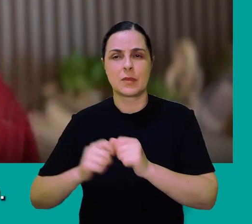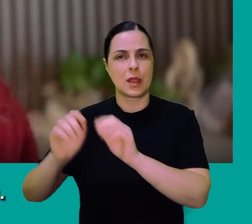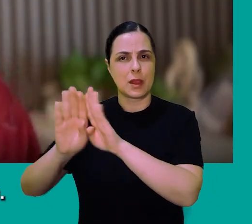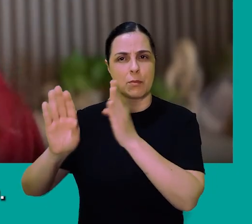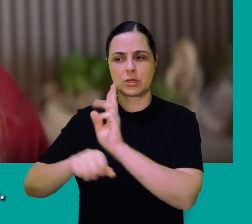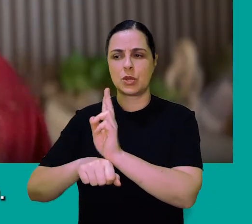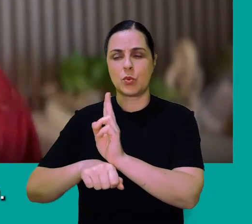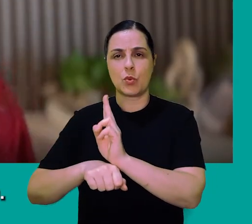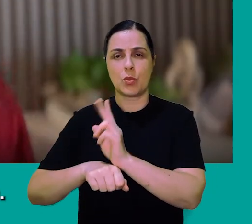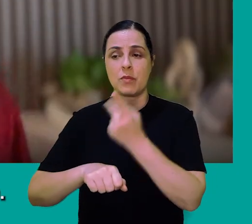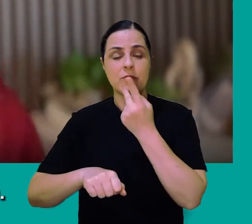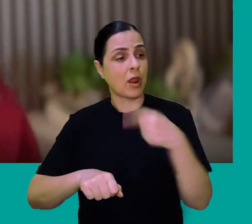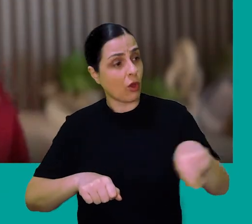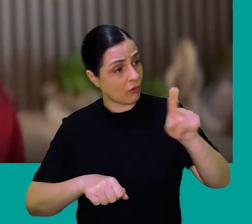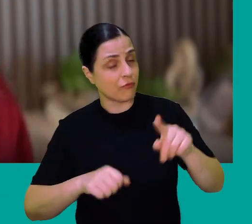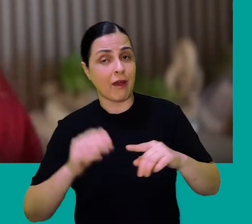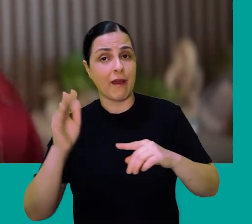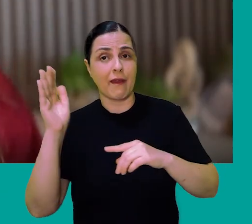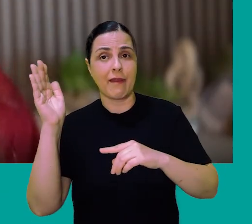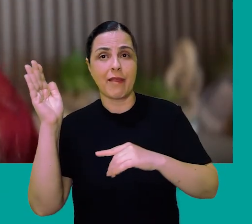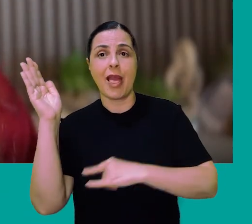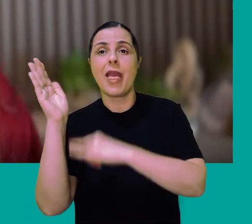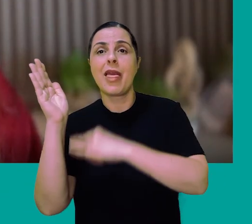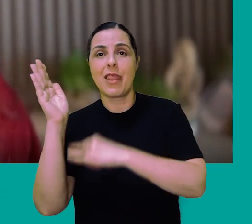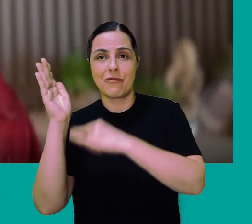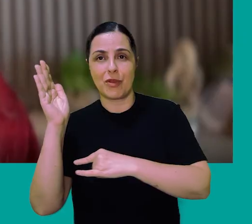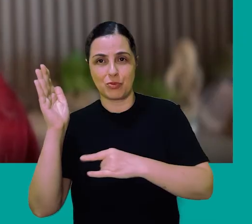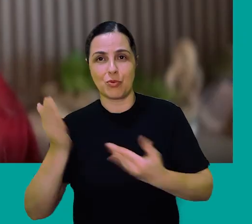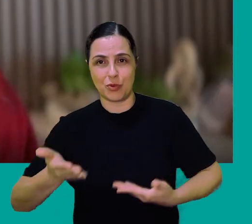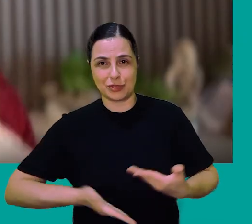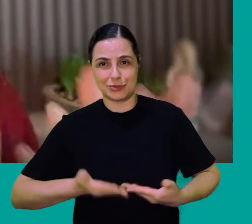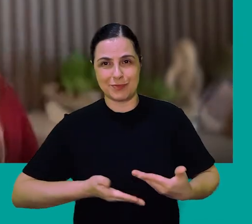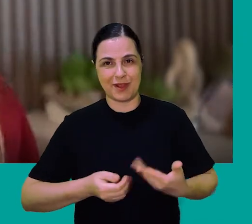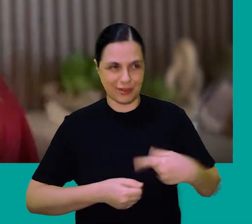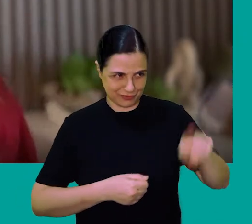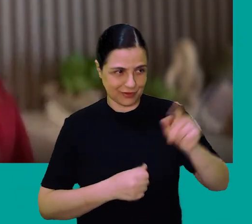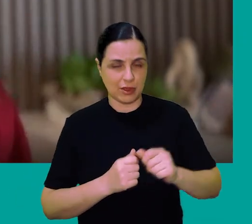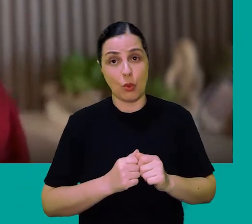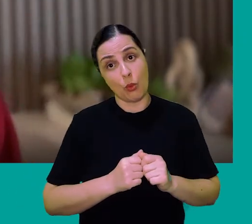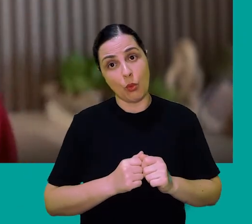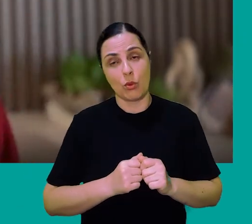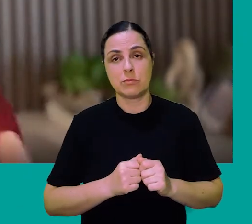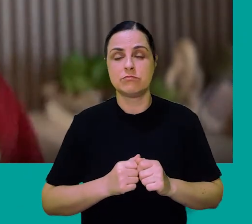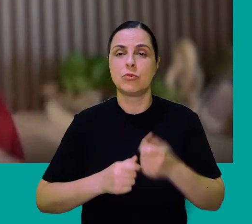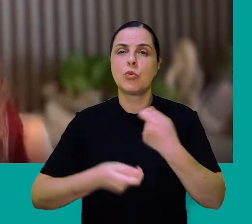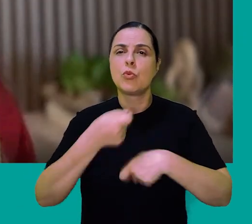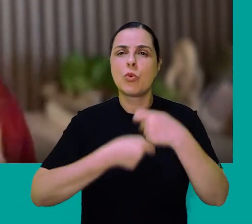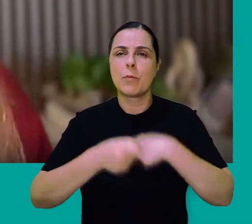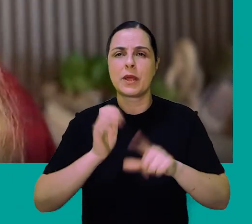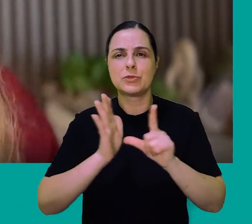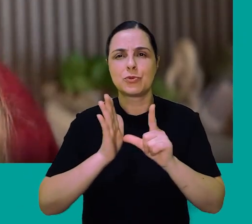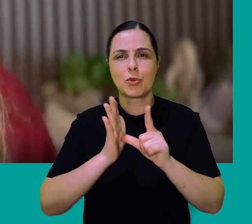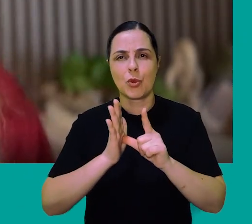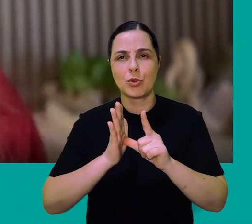portaria indica, por exemplo, o elevador de serviço, ou você entra dentro de um estabelecimento meio que